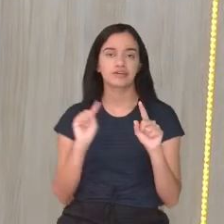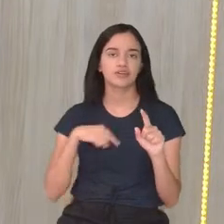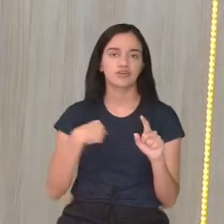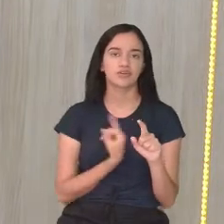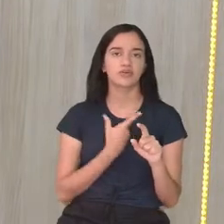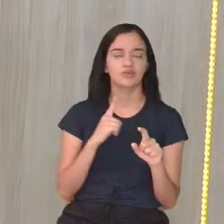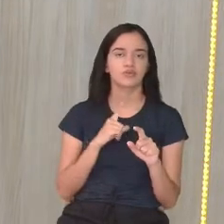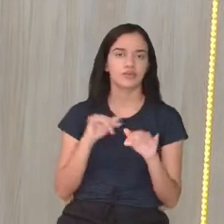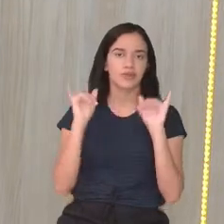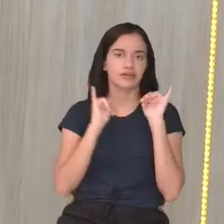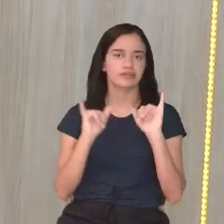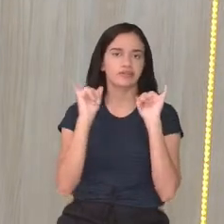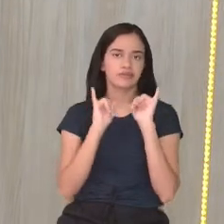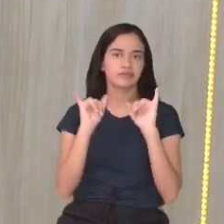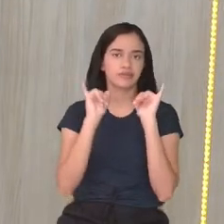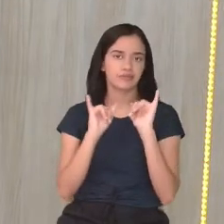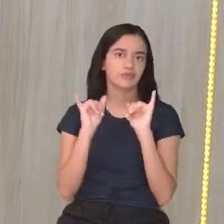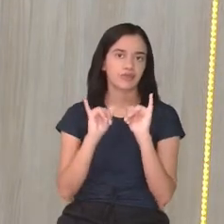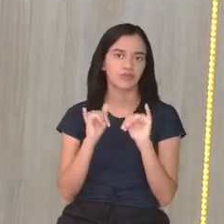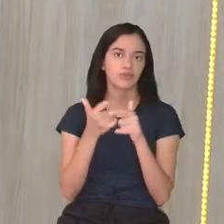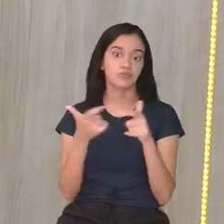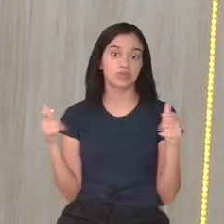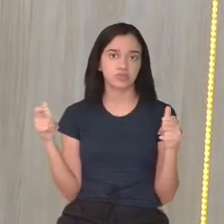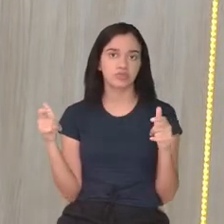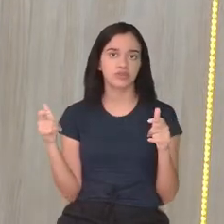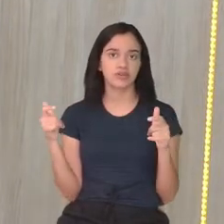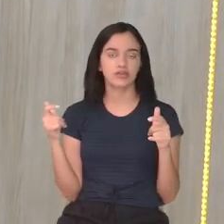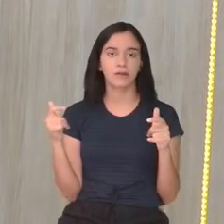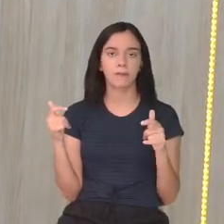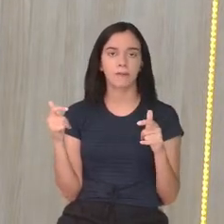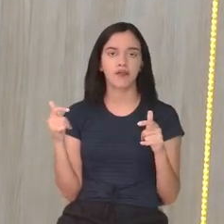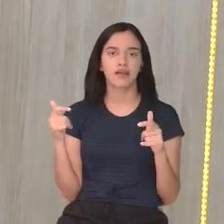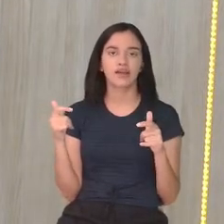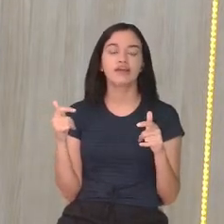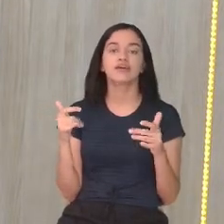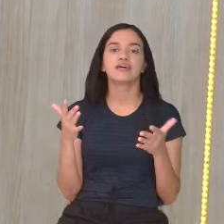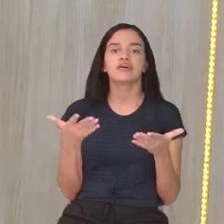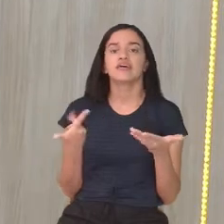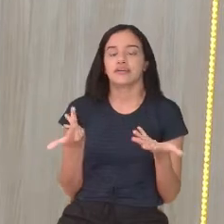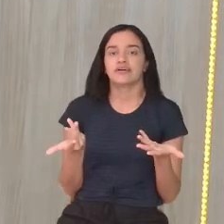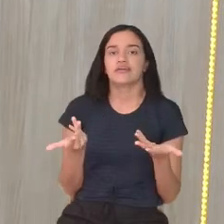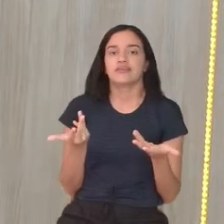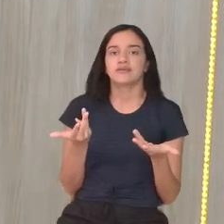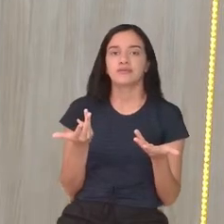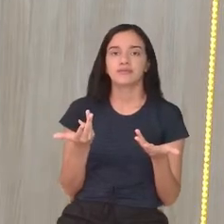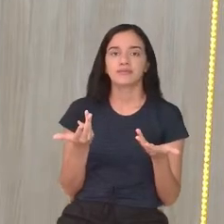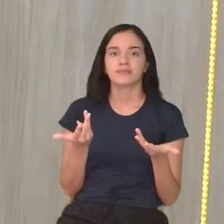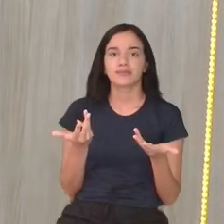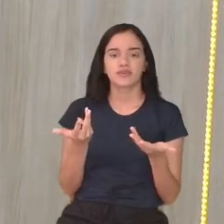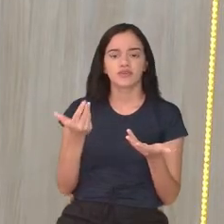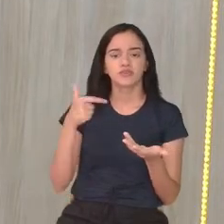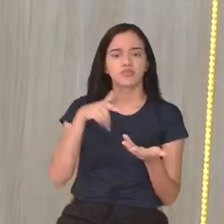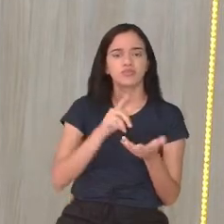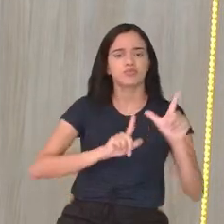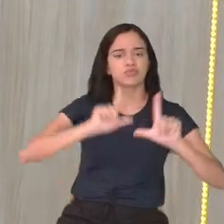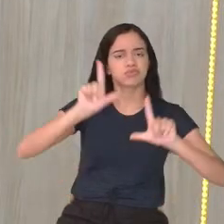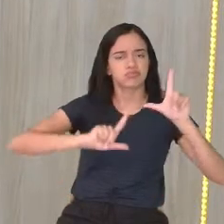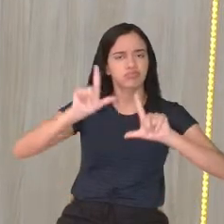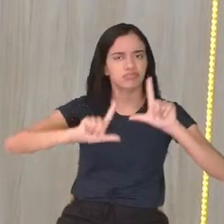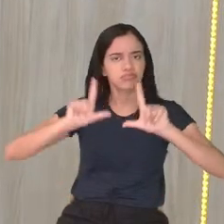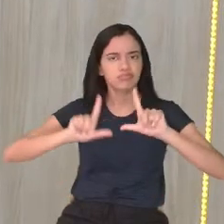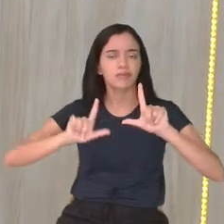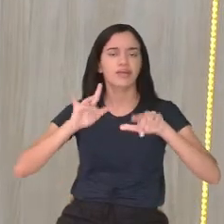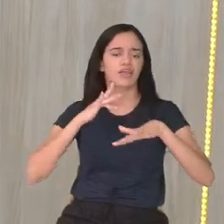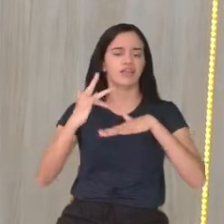uma divulgação tão grande dentro, né, aí dos canais, né, das